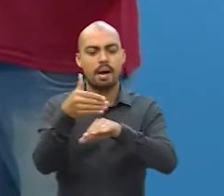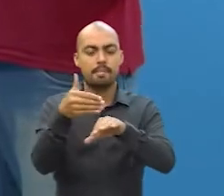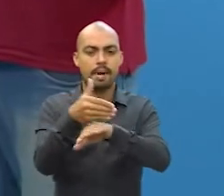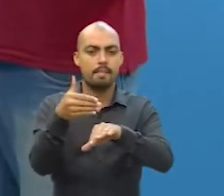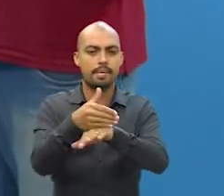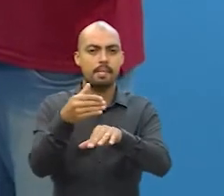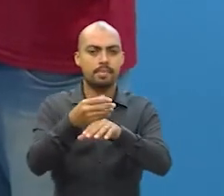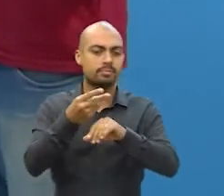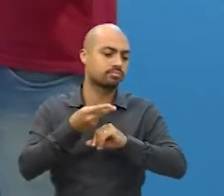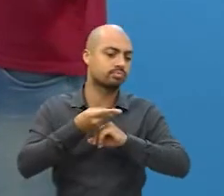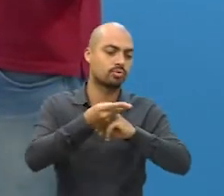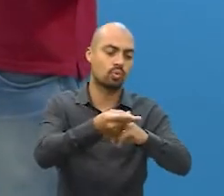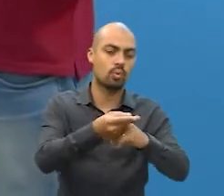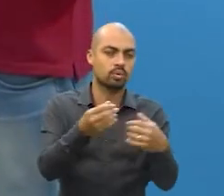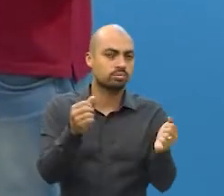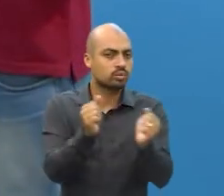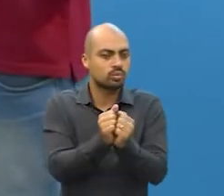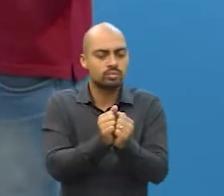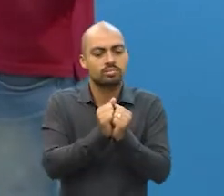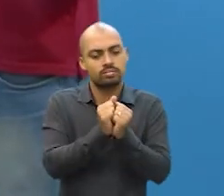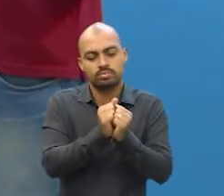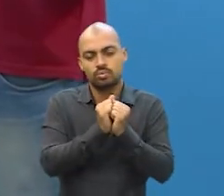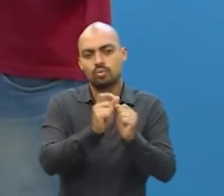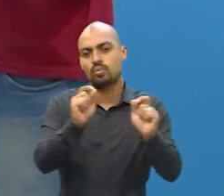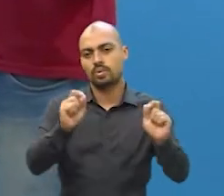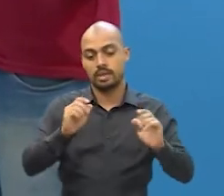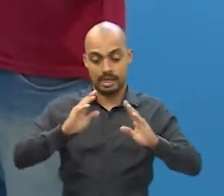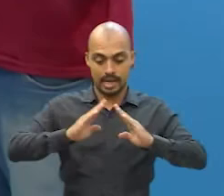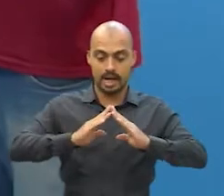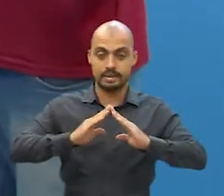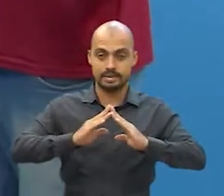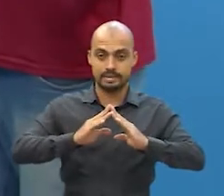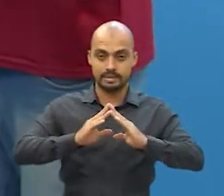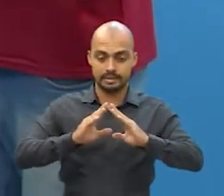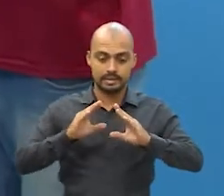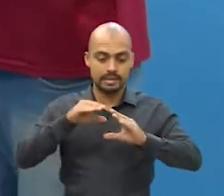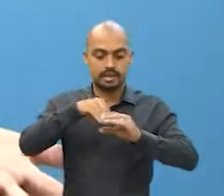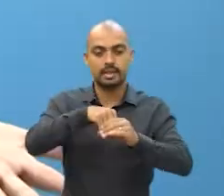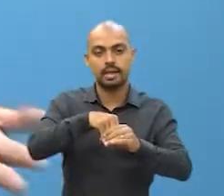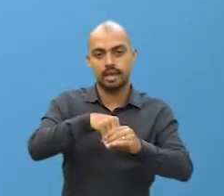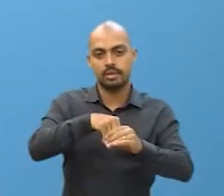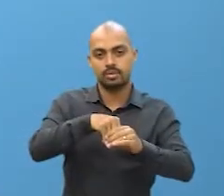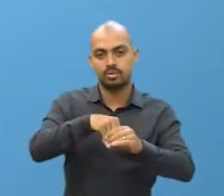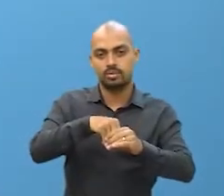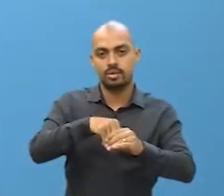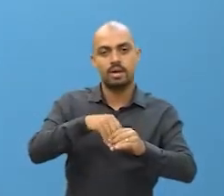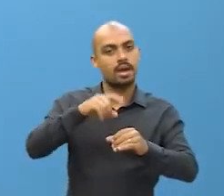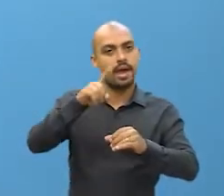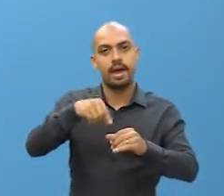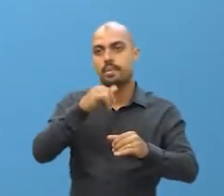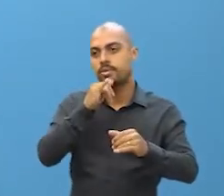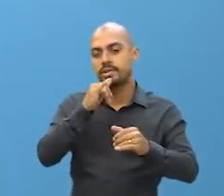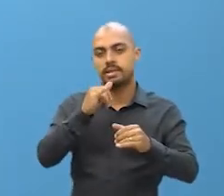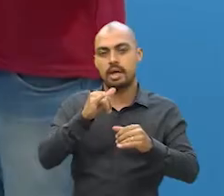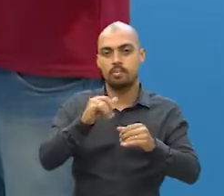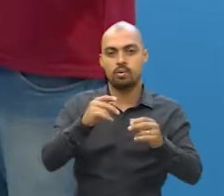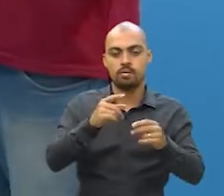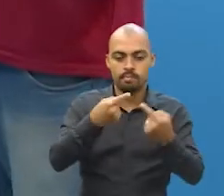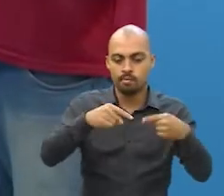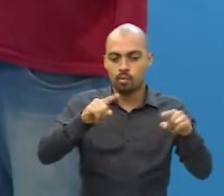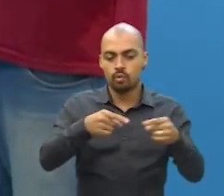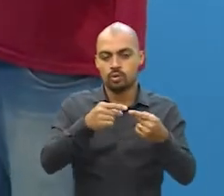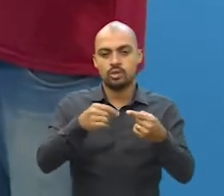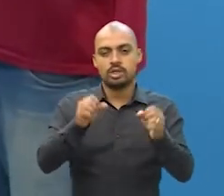teve que... O único companheiro, né, a única companhia de casa, por conta do distanciamento, era os álbuns de